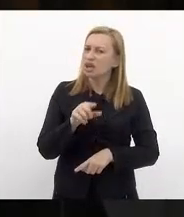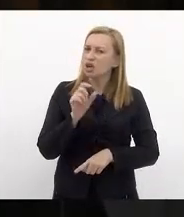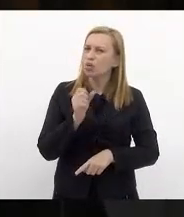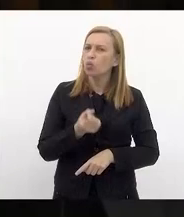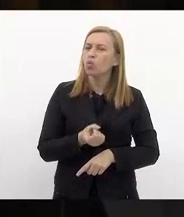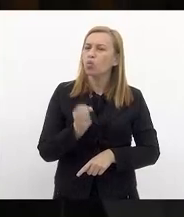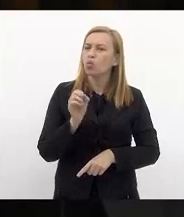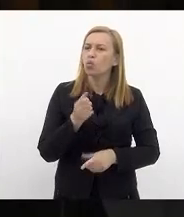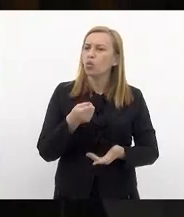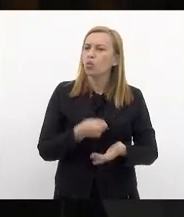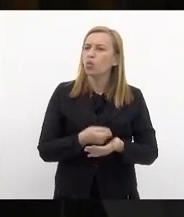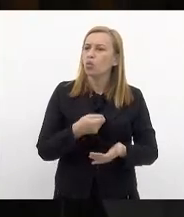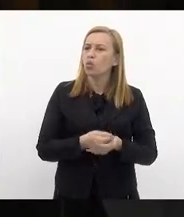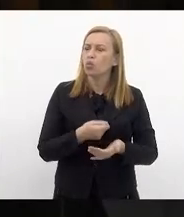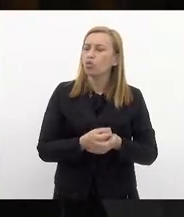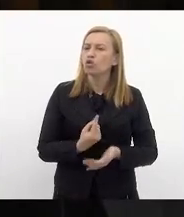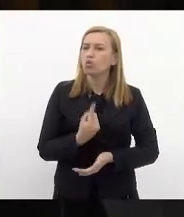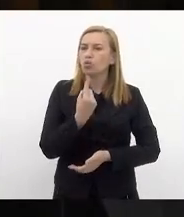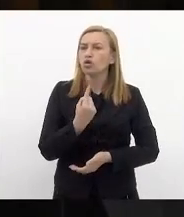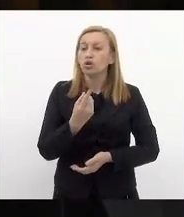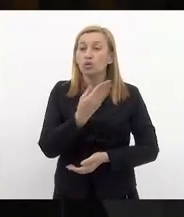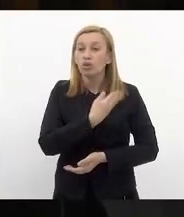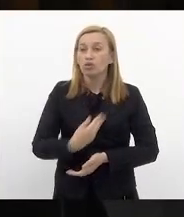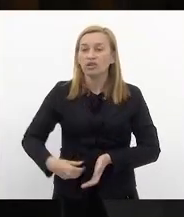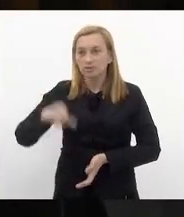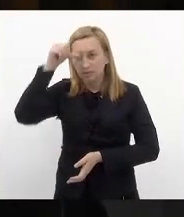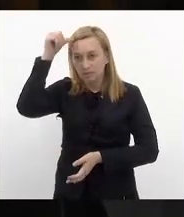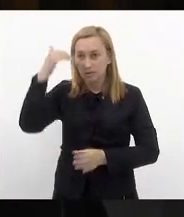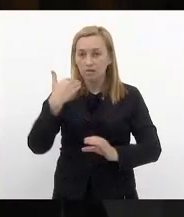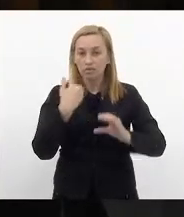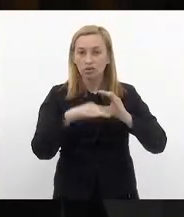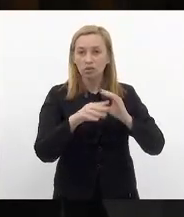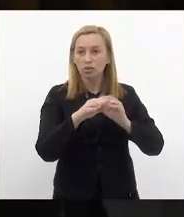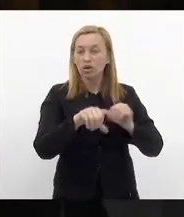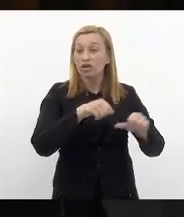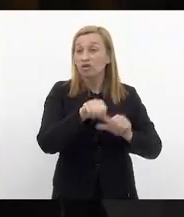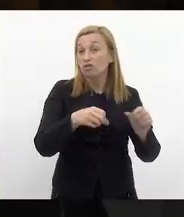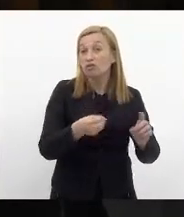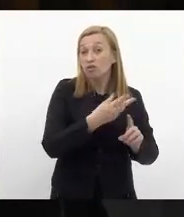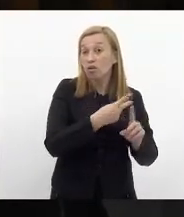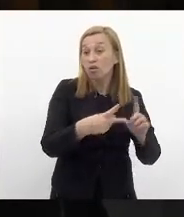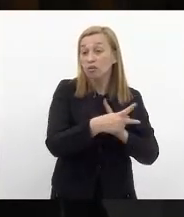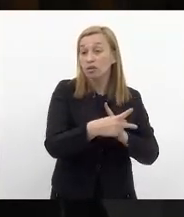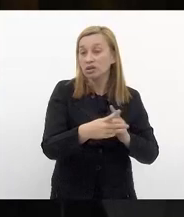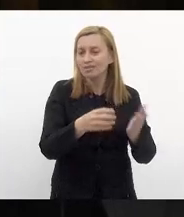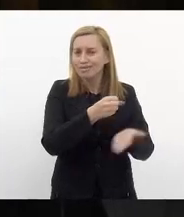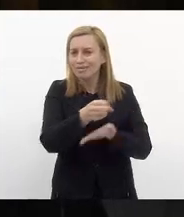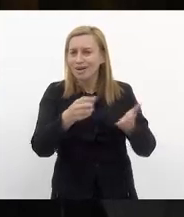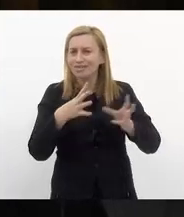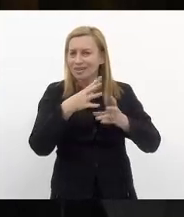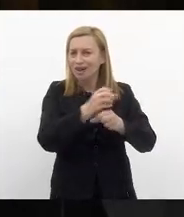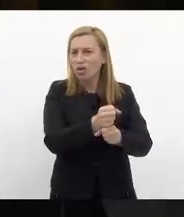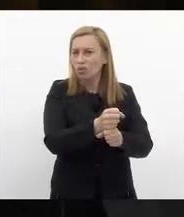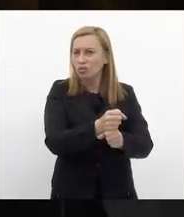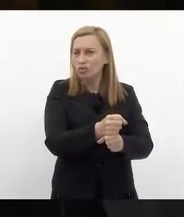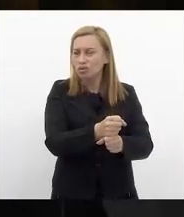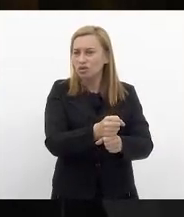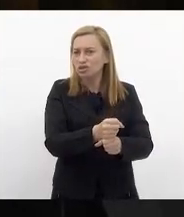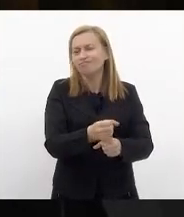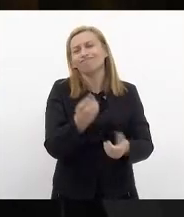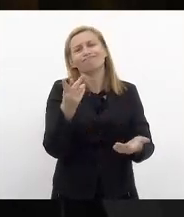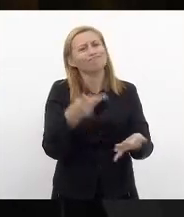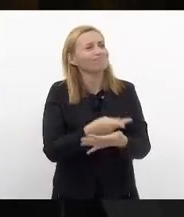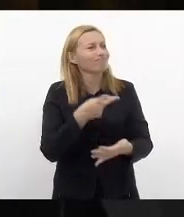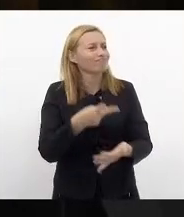exigência. O governador Cláudio Castro mandou uma reforma que bate em quê? Que bate na base de cálculo. É uma